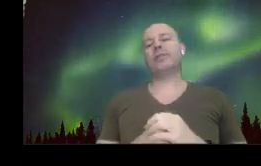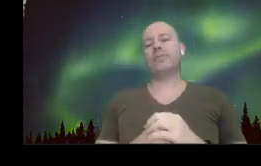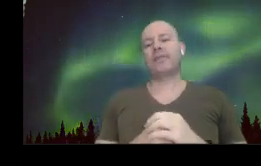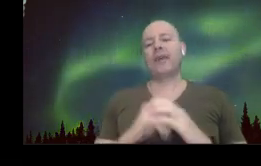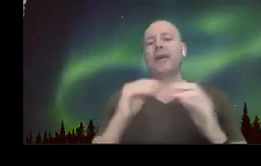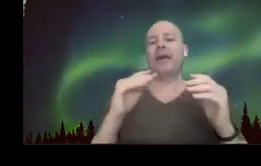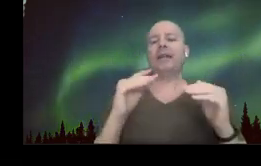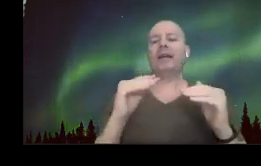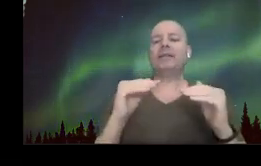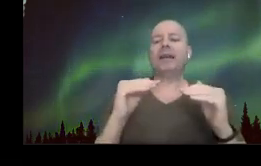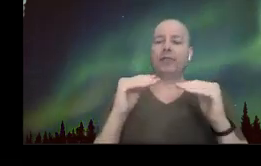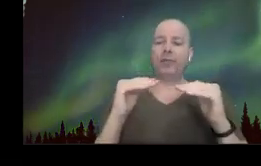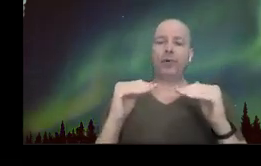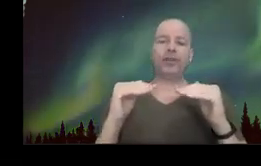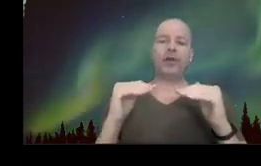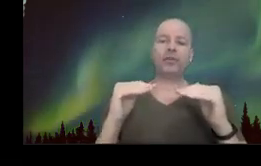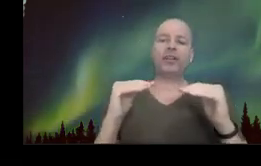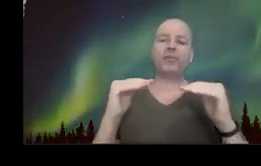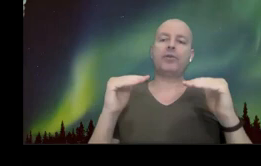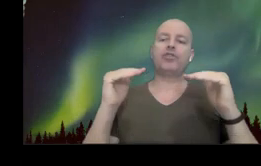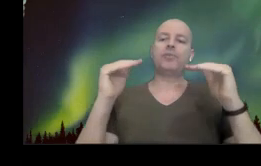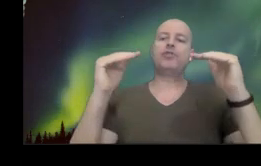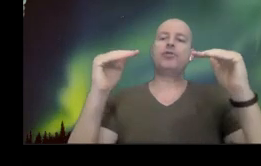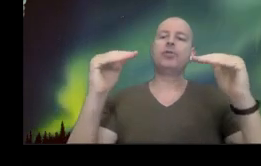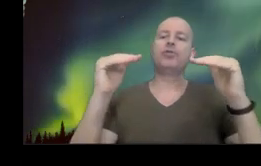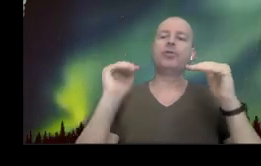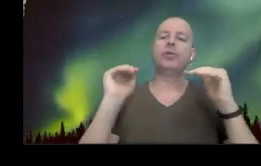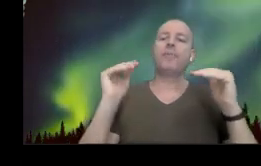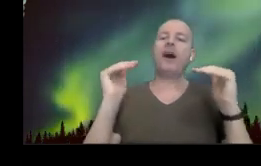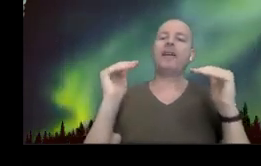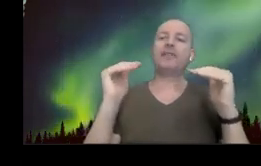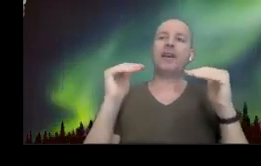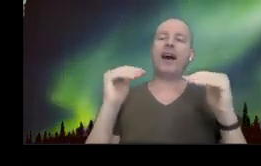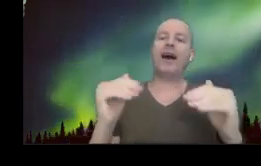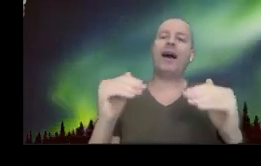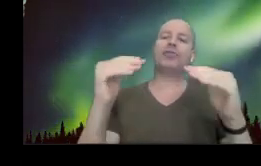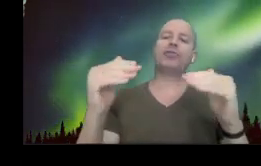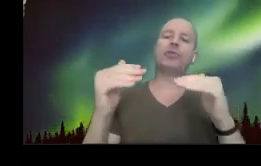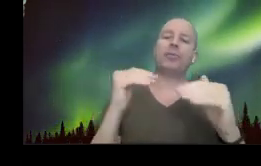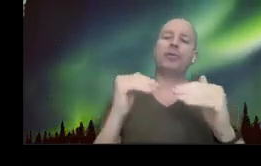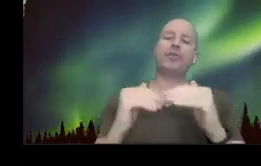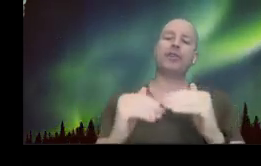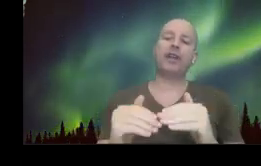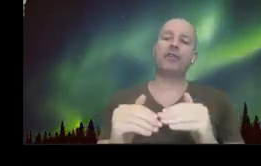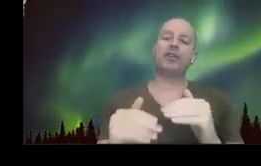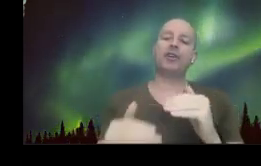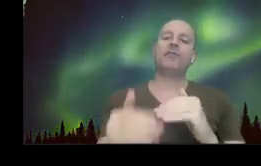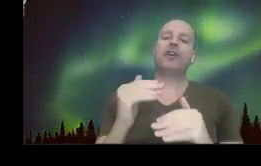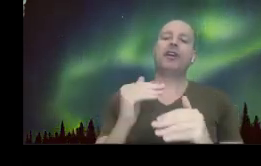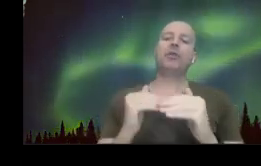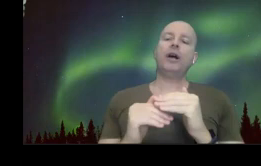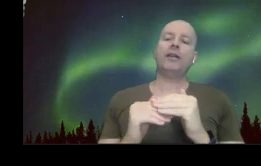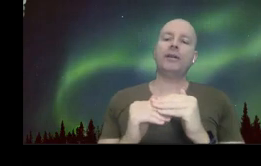funciona assim. Ela tem, você pode dar um determinado tipo de uso, mas a sua